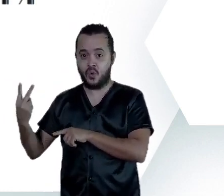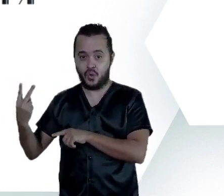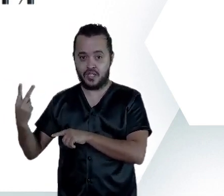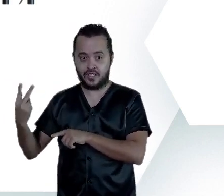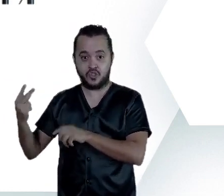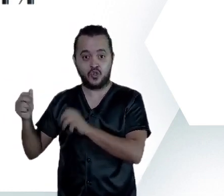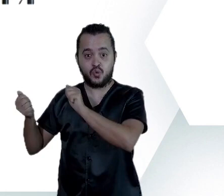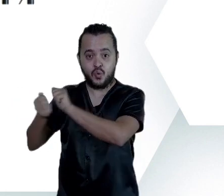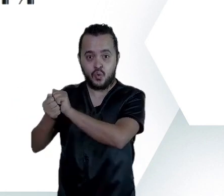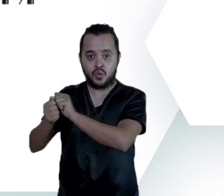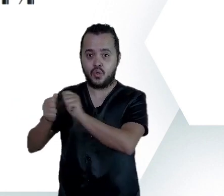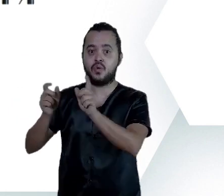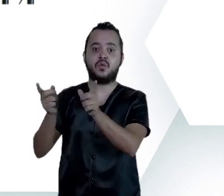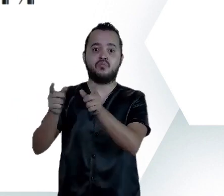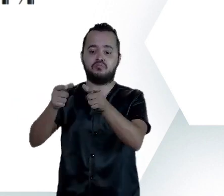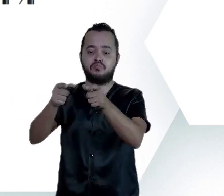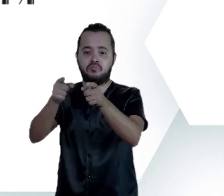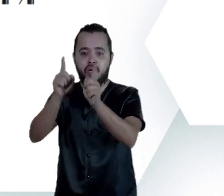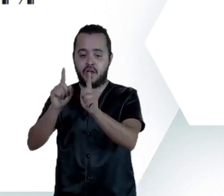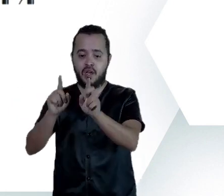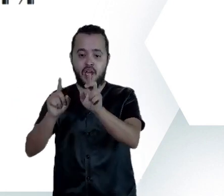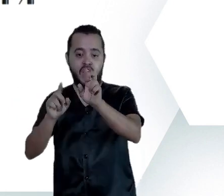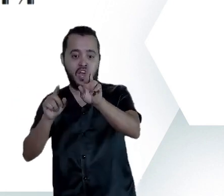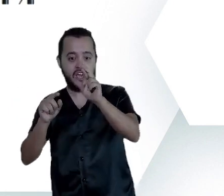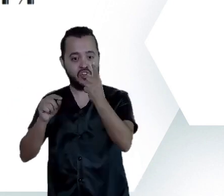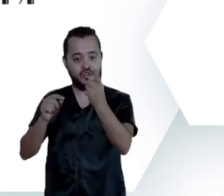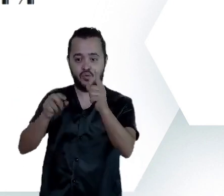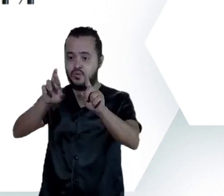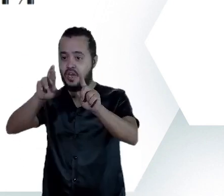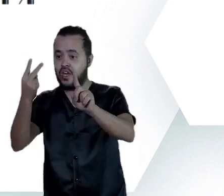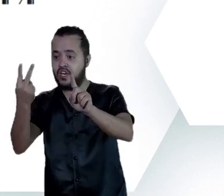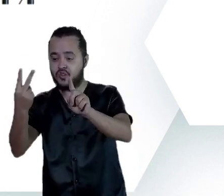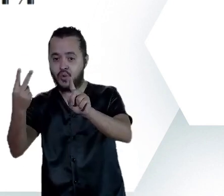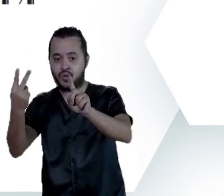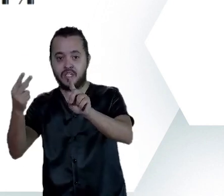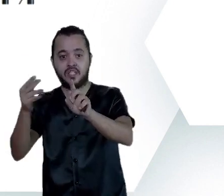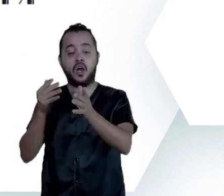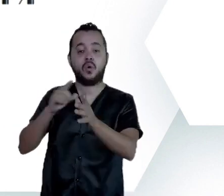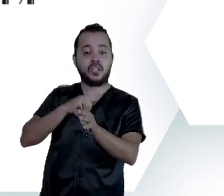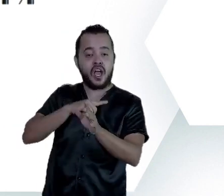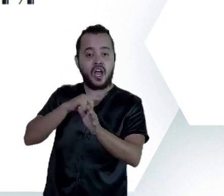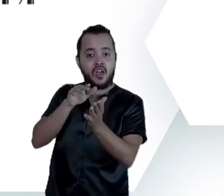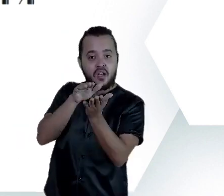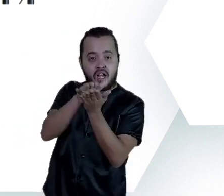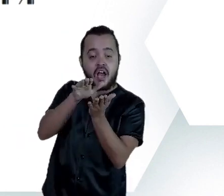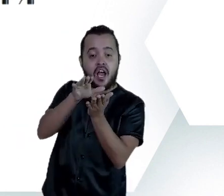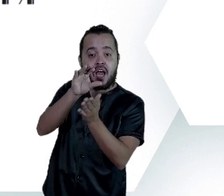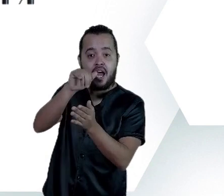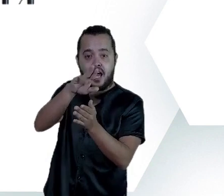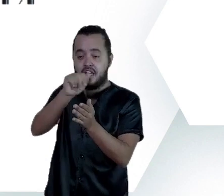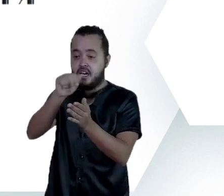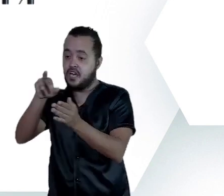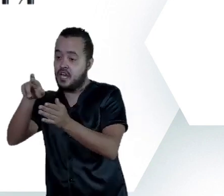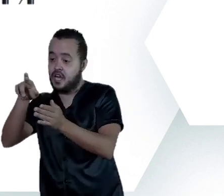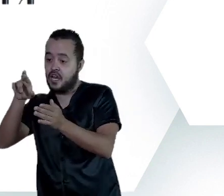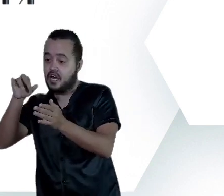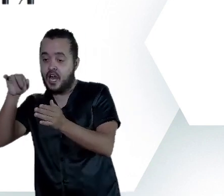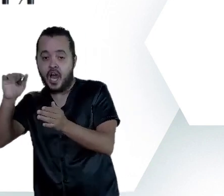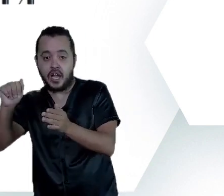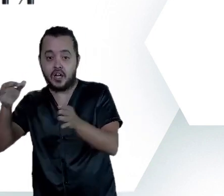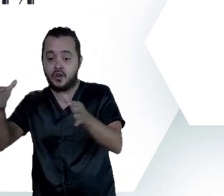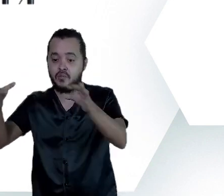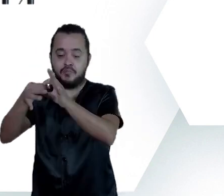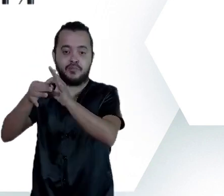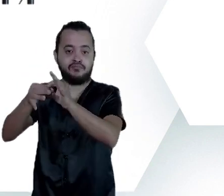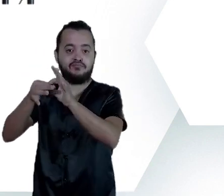R2, tá? Falando de outra forma, eu tenho o final da carga R1 interligado